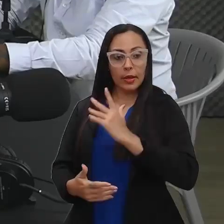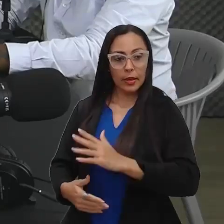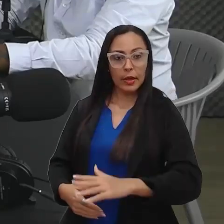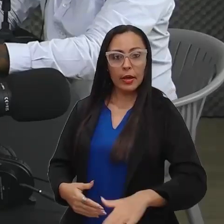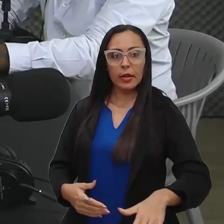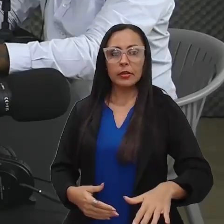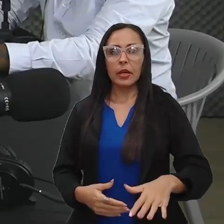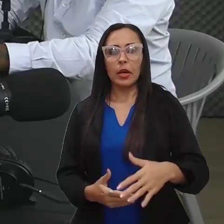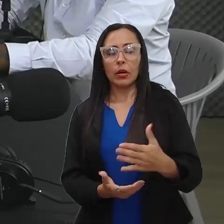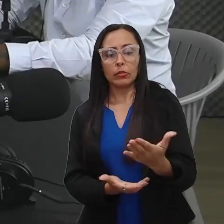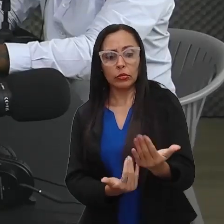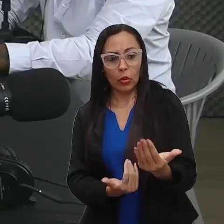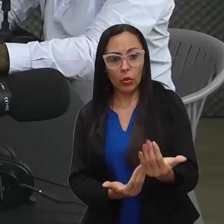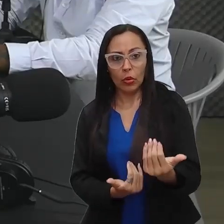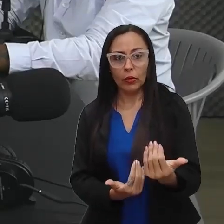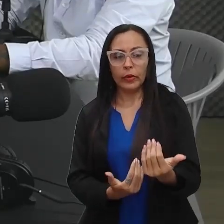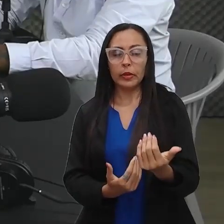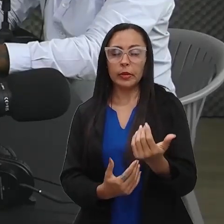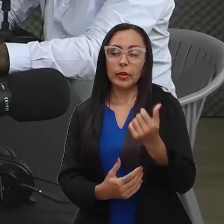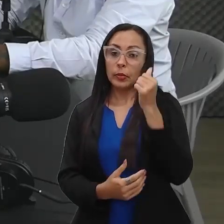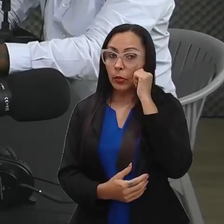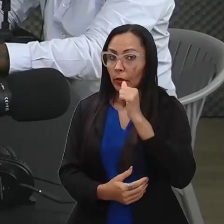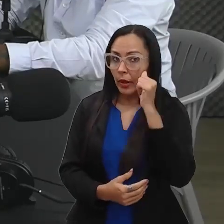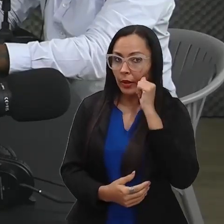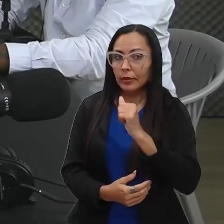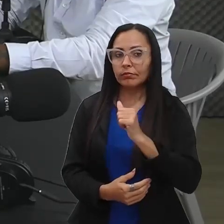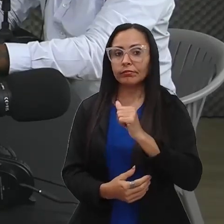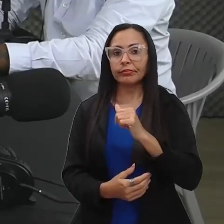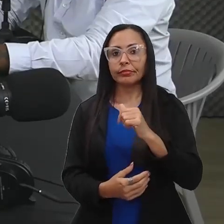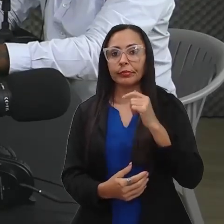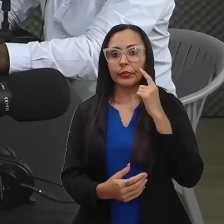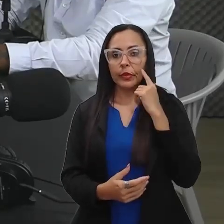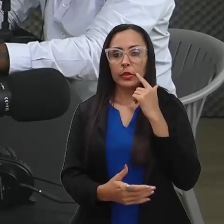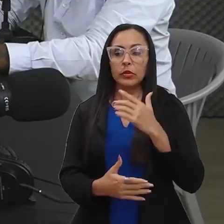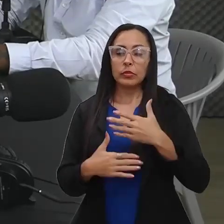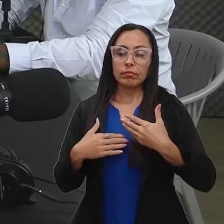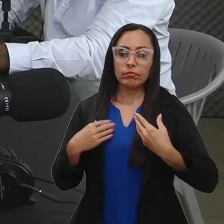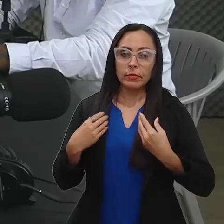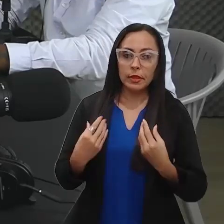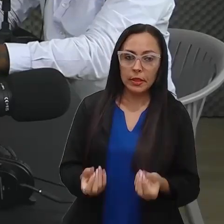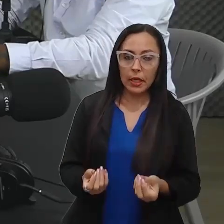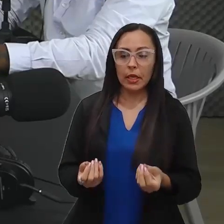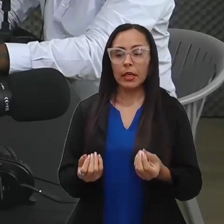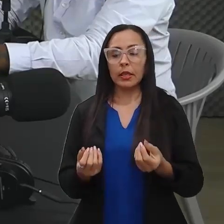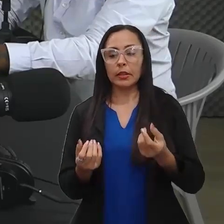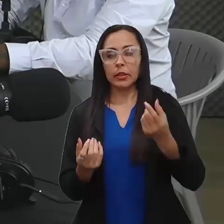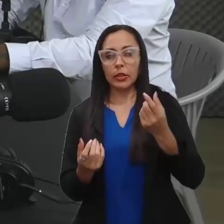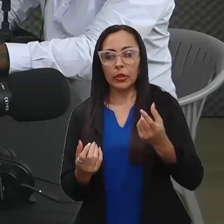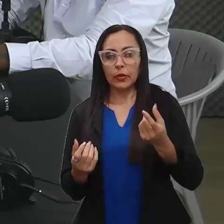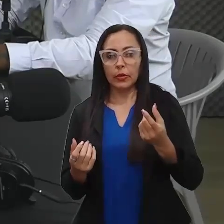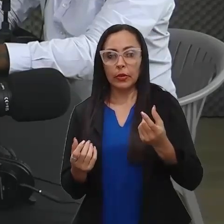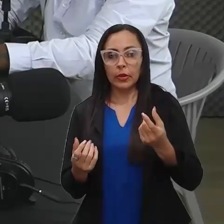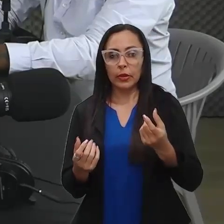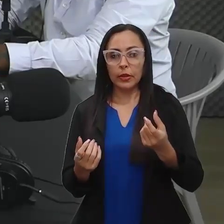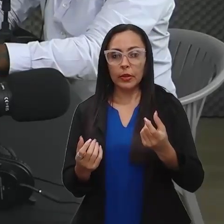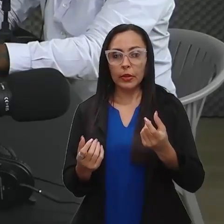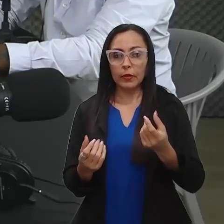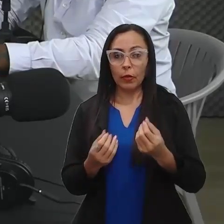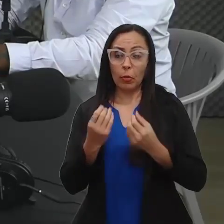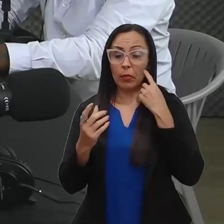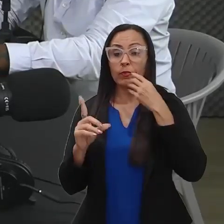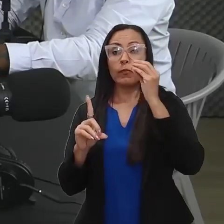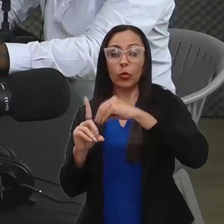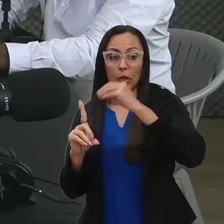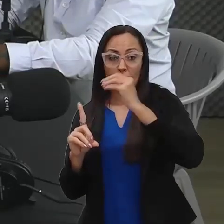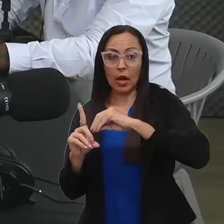um adolescente e mulher, né, isso se dá de forma ainda mais, né,